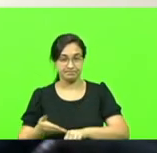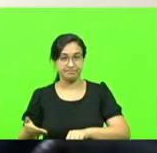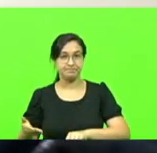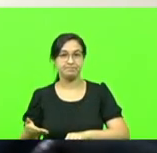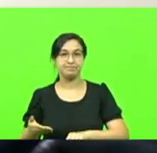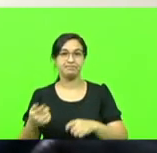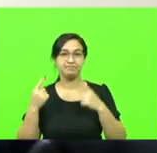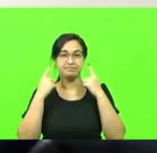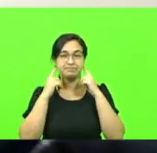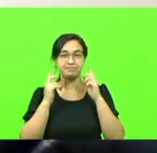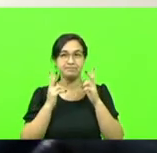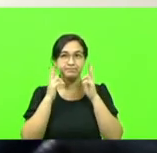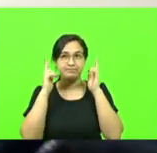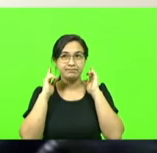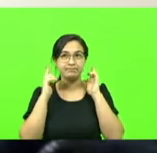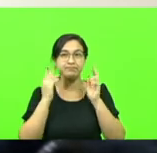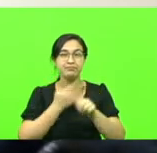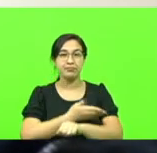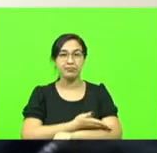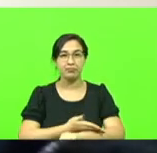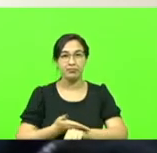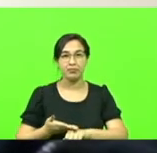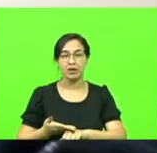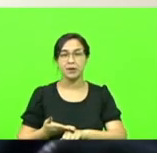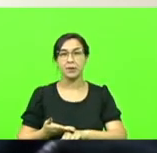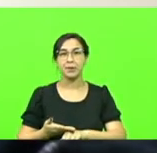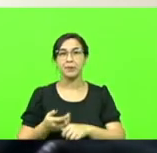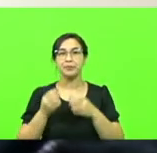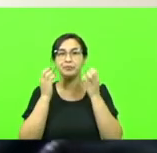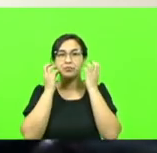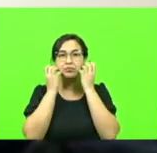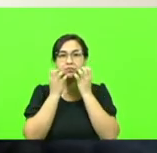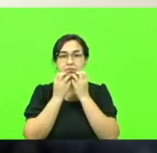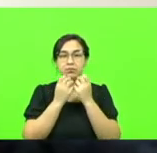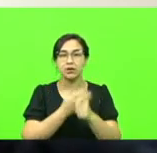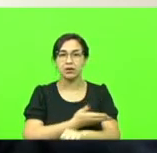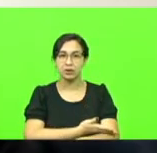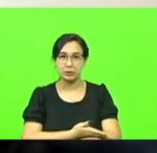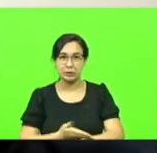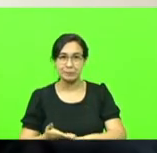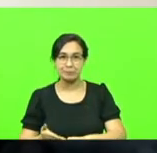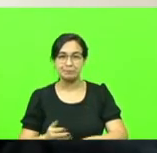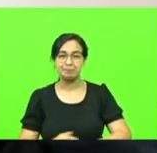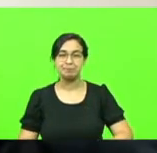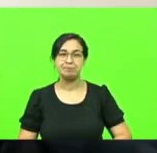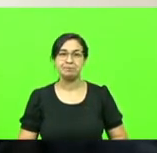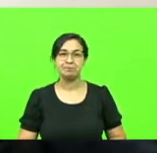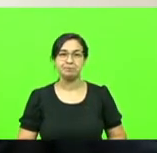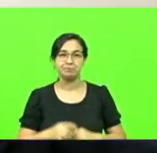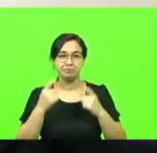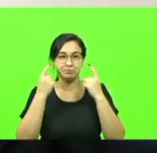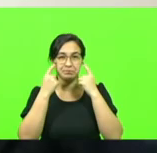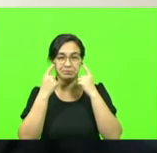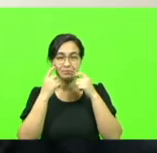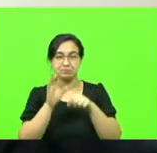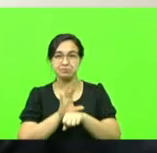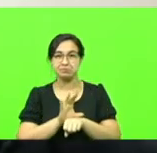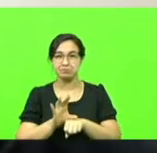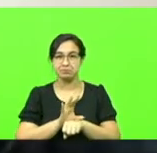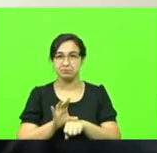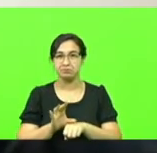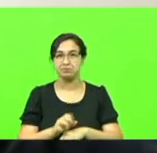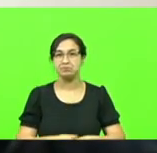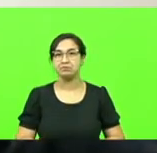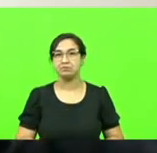curtos e grisalhos, assim como uma barba curta e grisalha também, olhos castanhos,